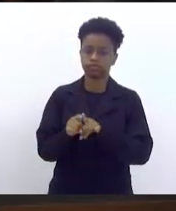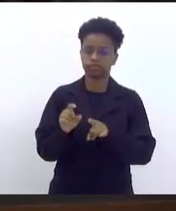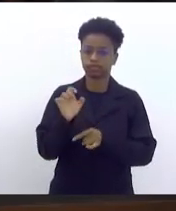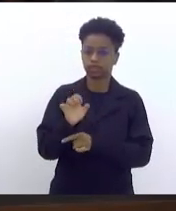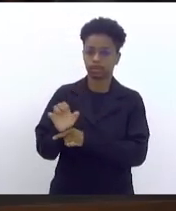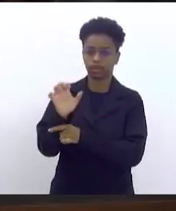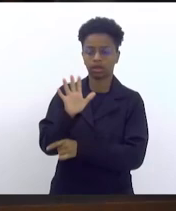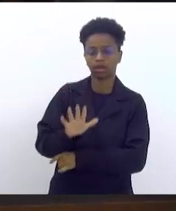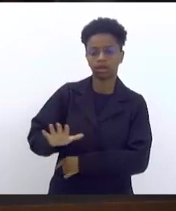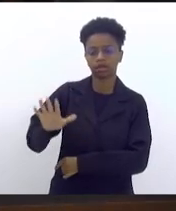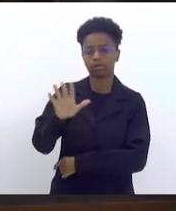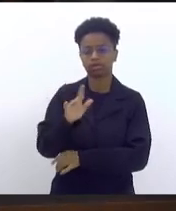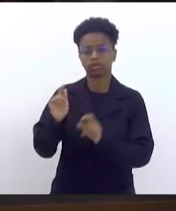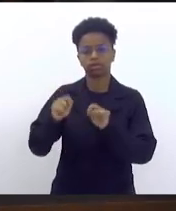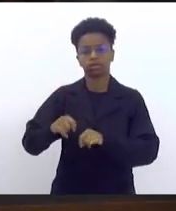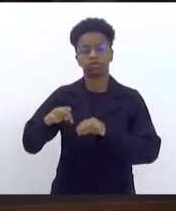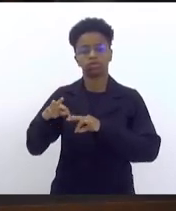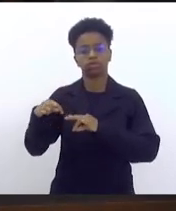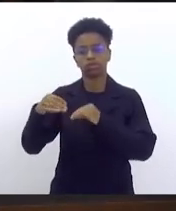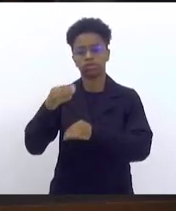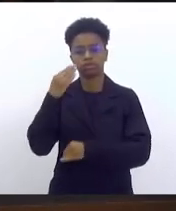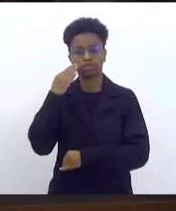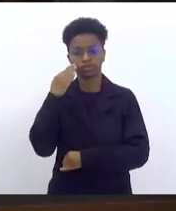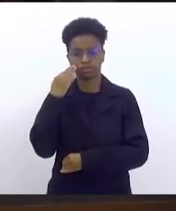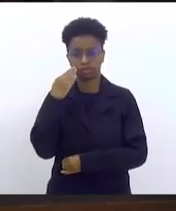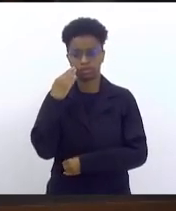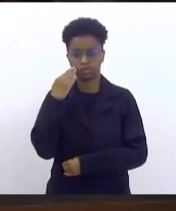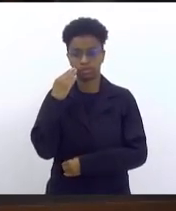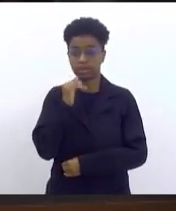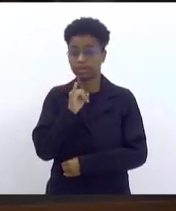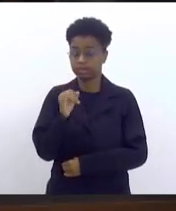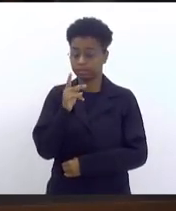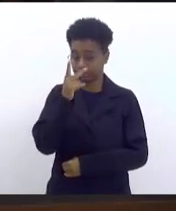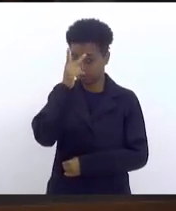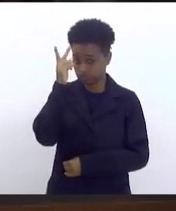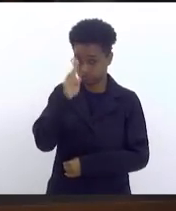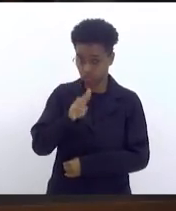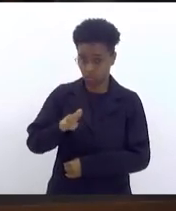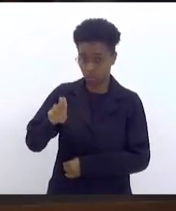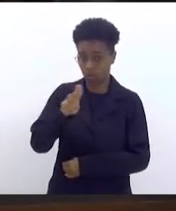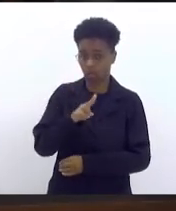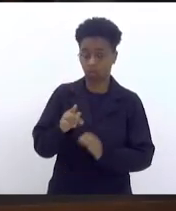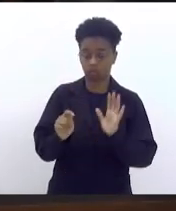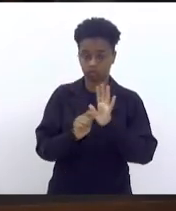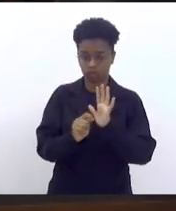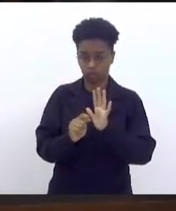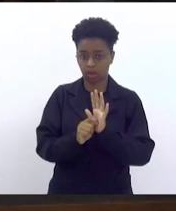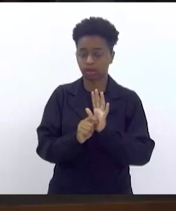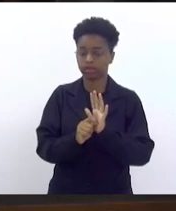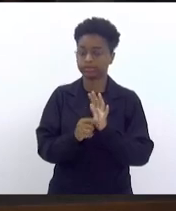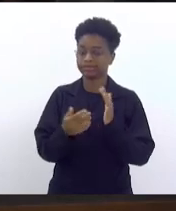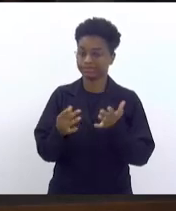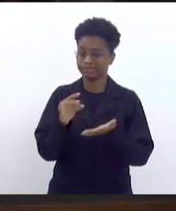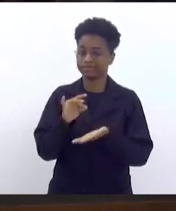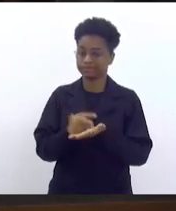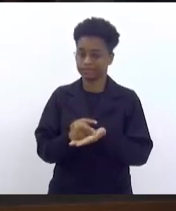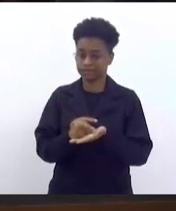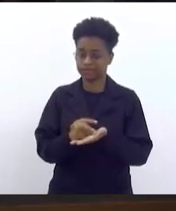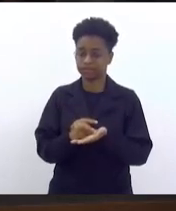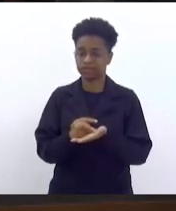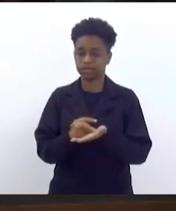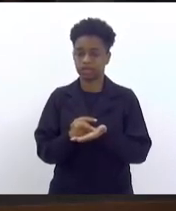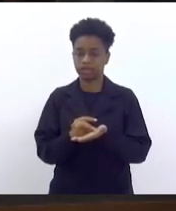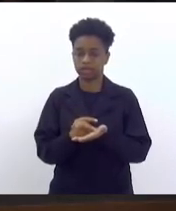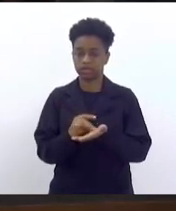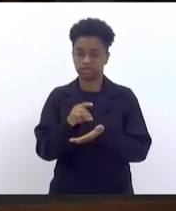saibam quando uma pessoa usa entorpecente a situação dela se torna de fato